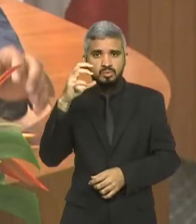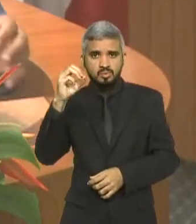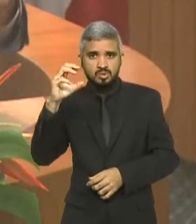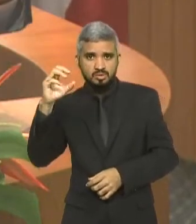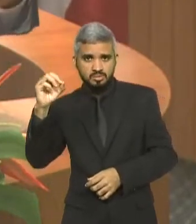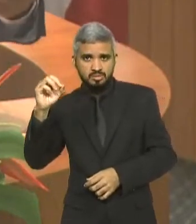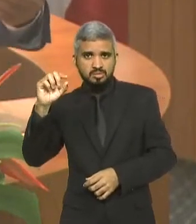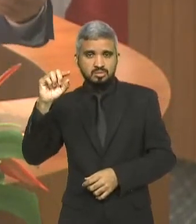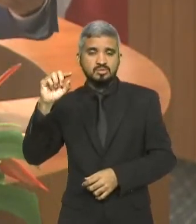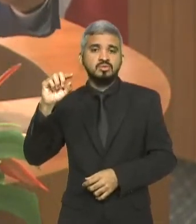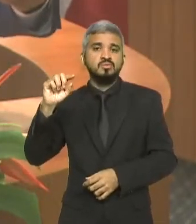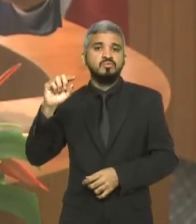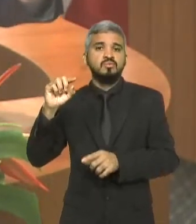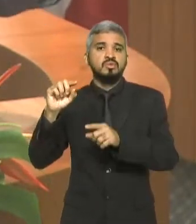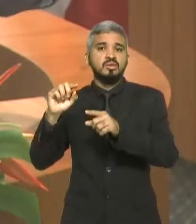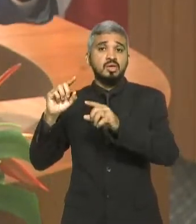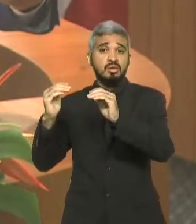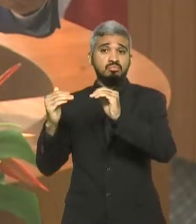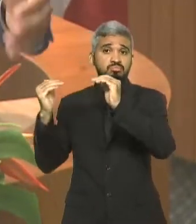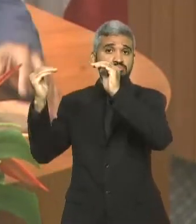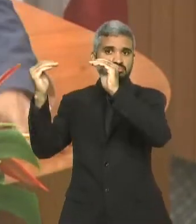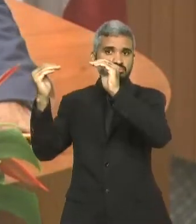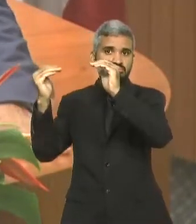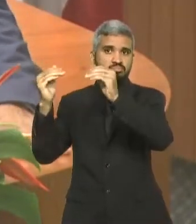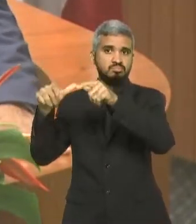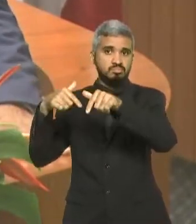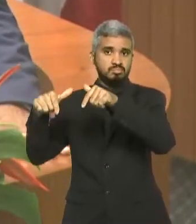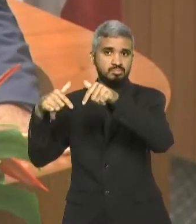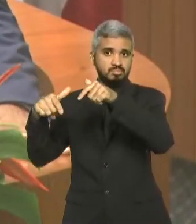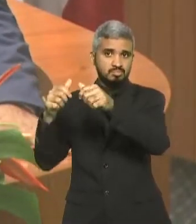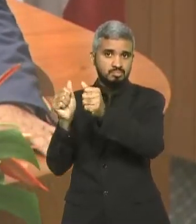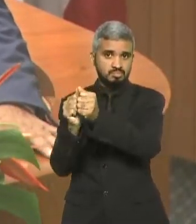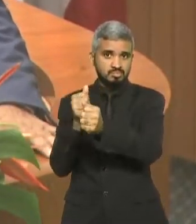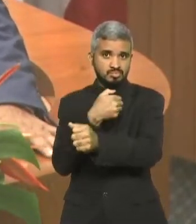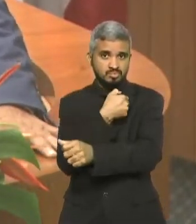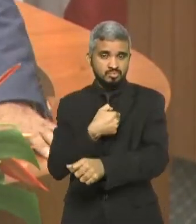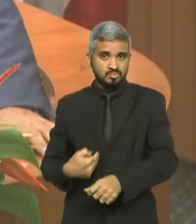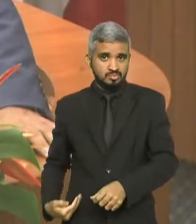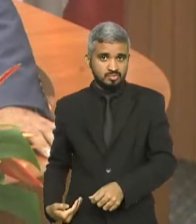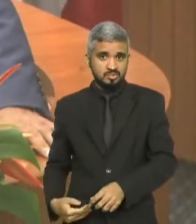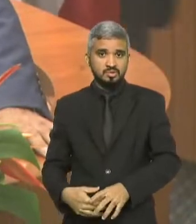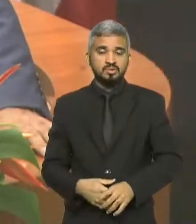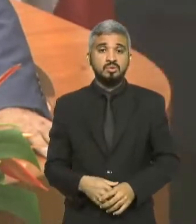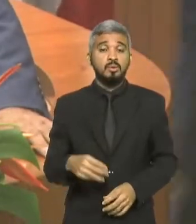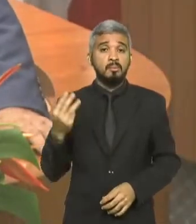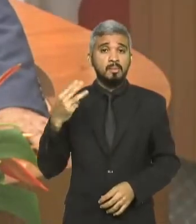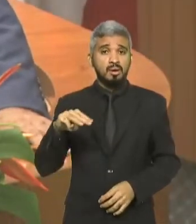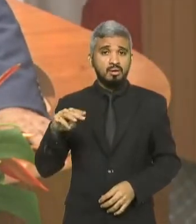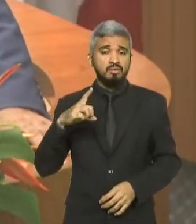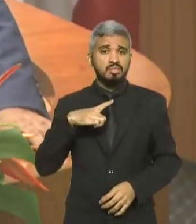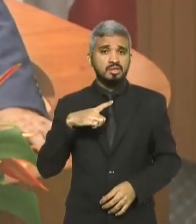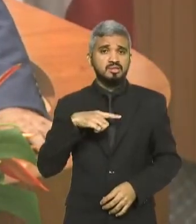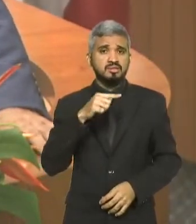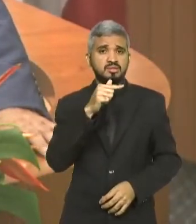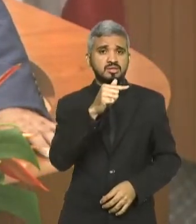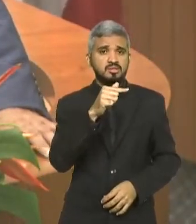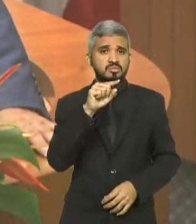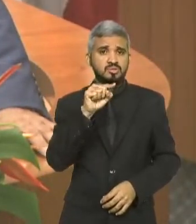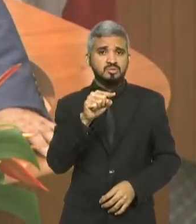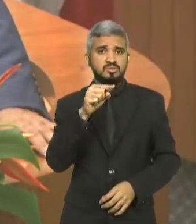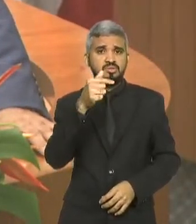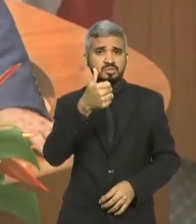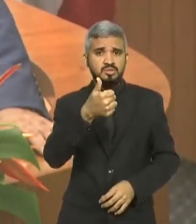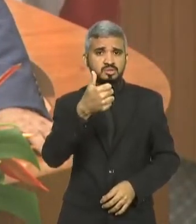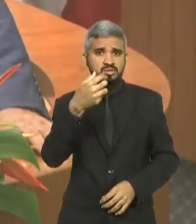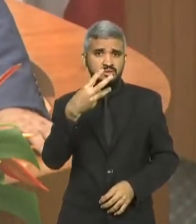fundações. O Maranhão tem hoje, na gestão de Flávio Dino, mais 7.136 cargos comissionados.